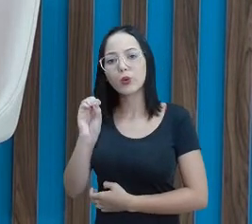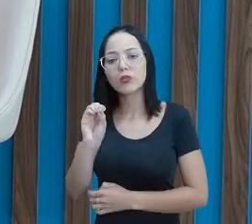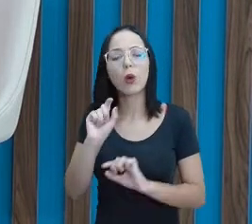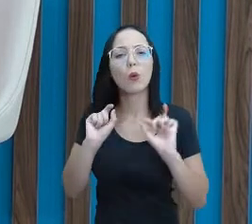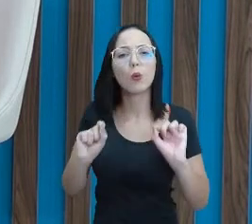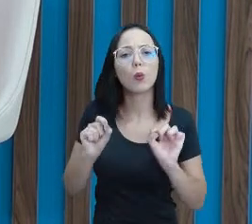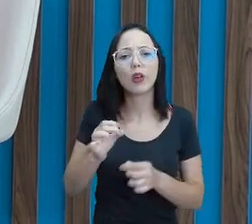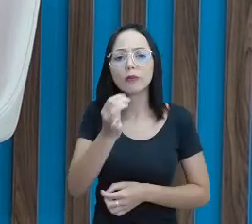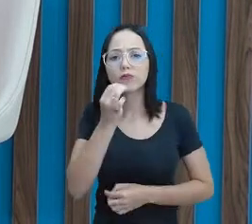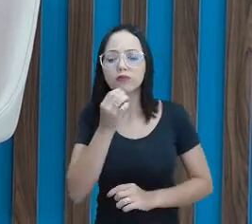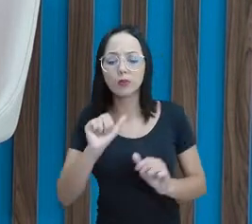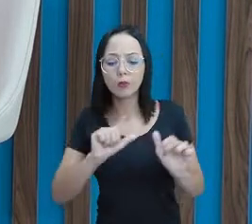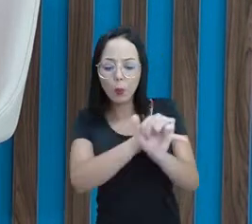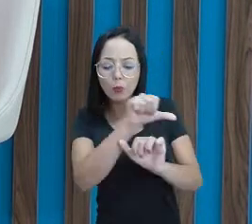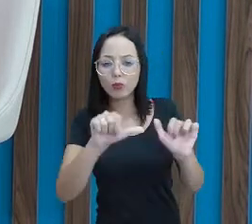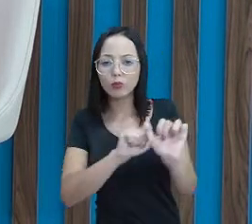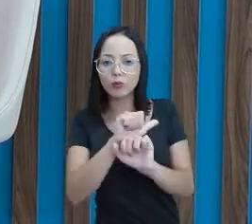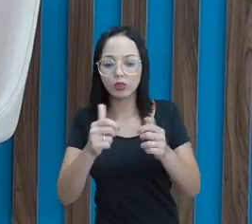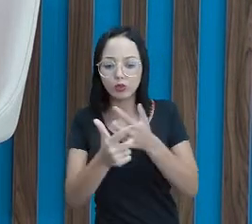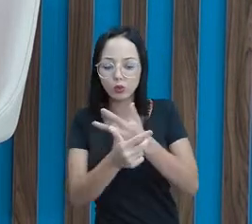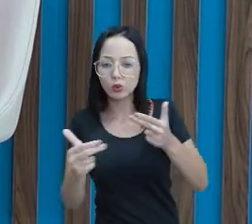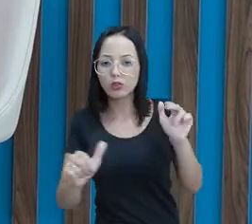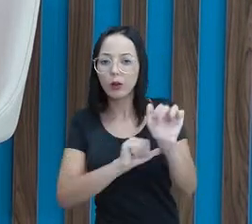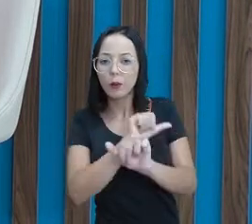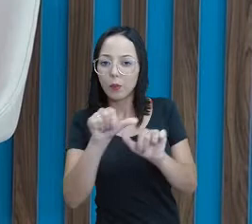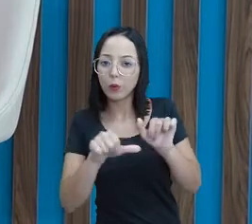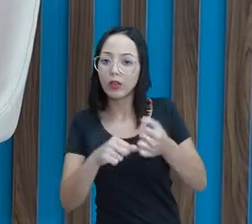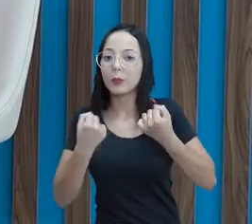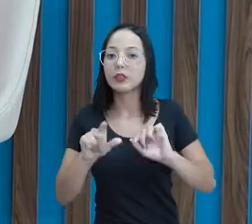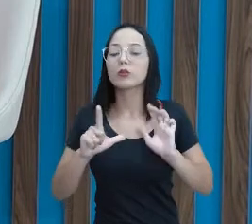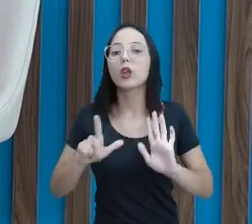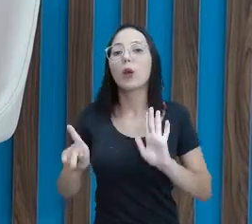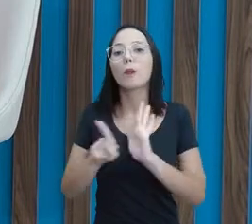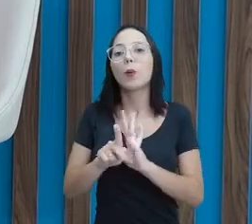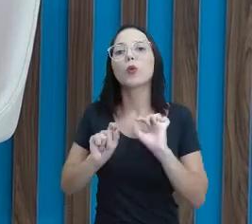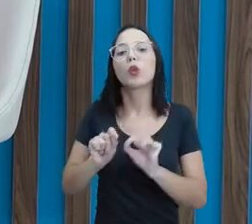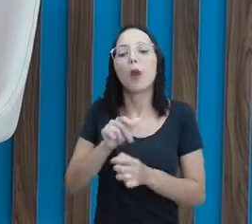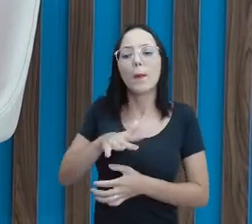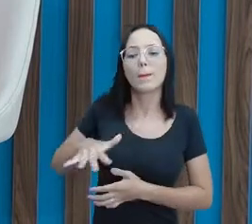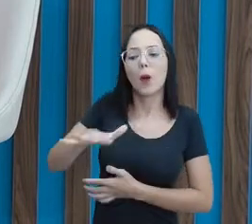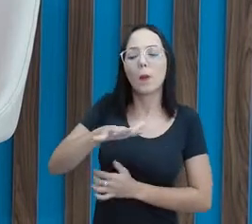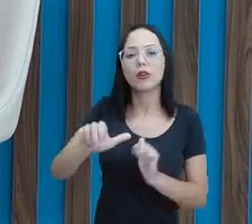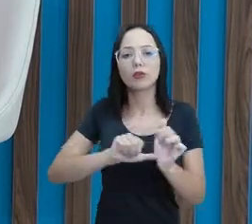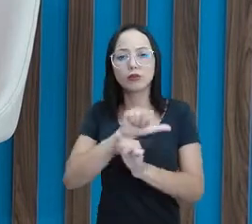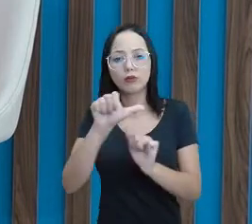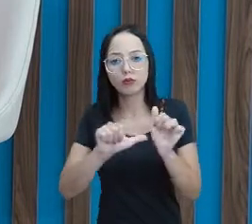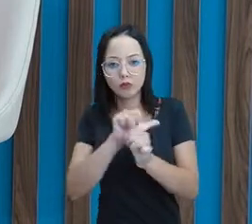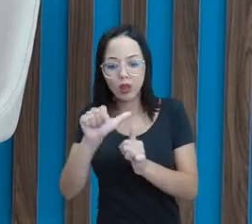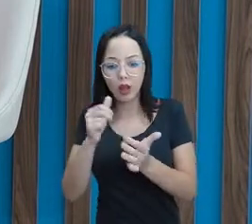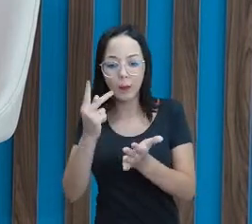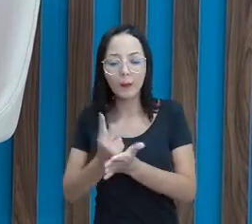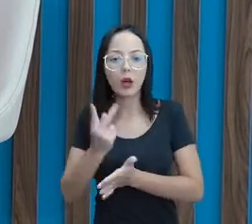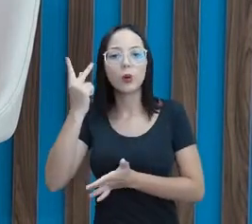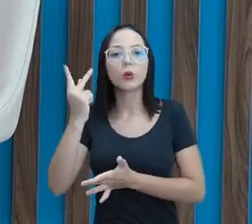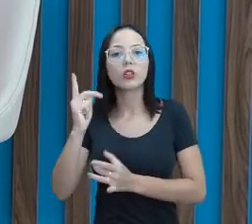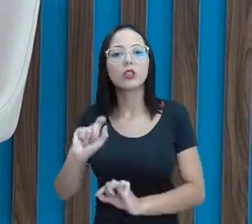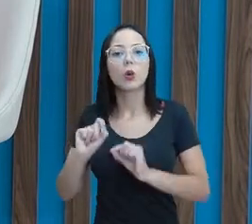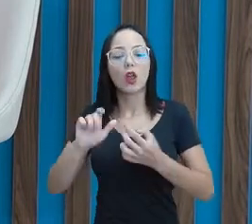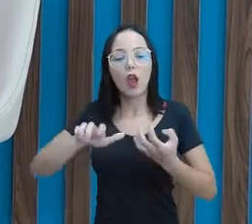Quando a gente altera alguma coisa. Nós temos que ter um cenário e alterar aquele cenário para que se ocorra